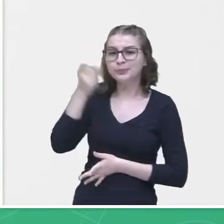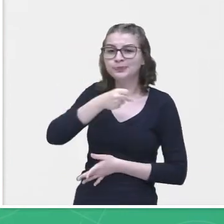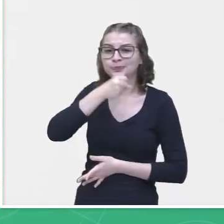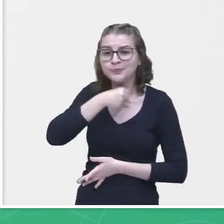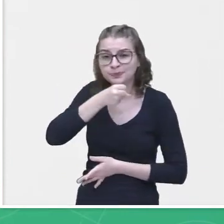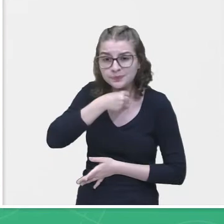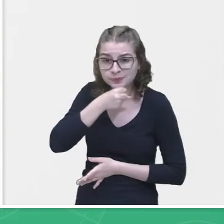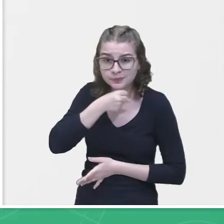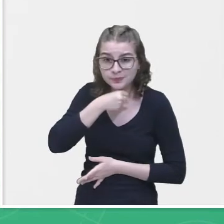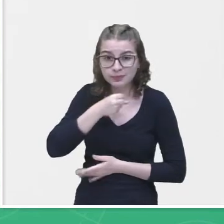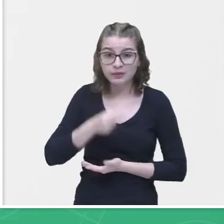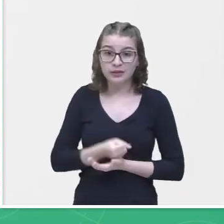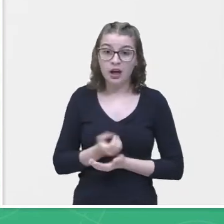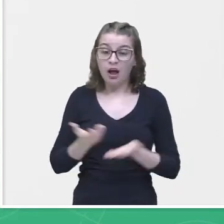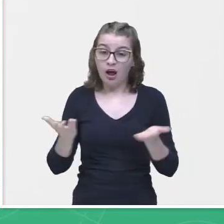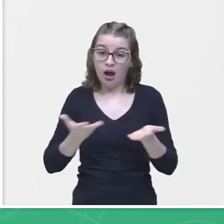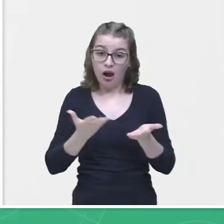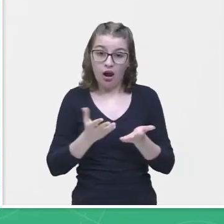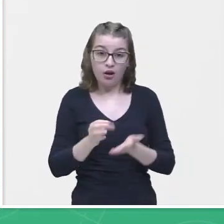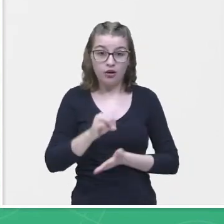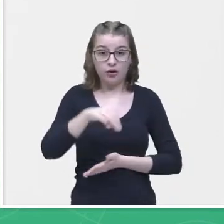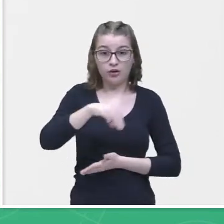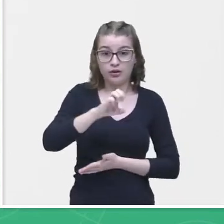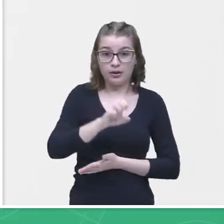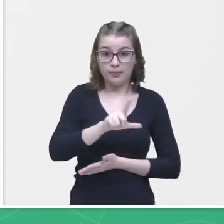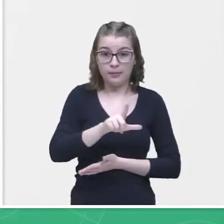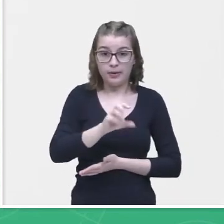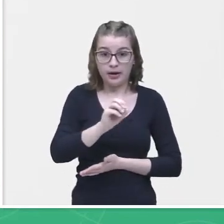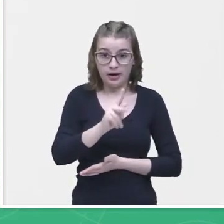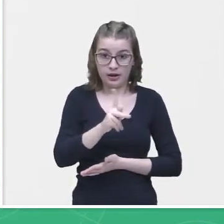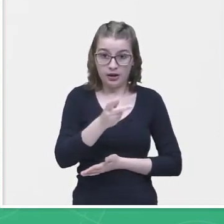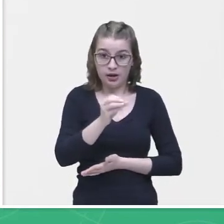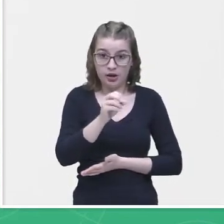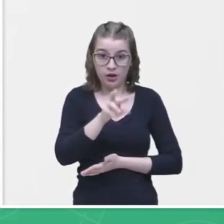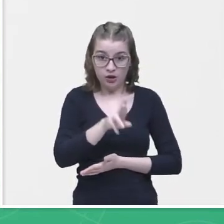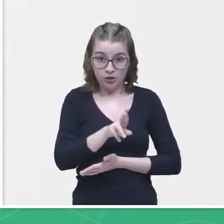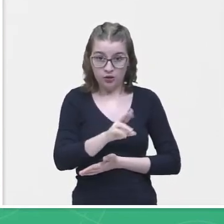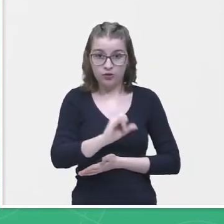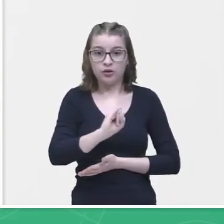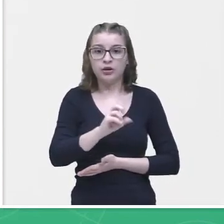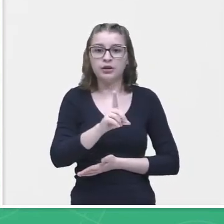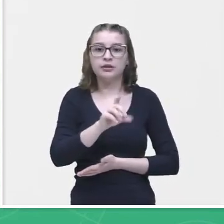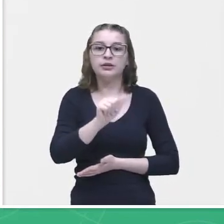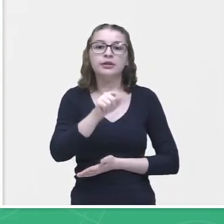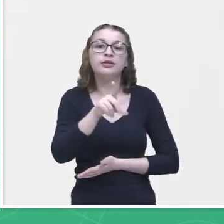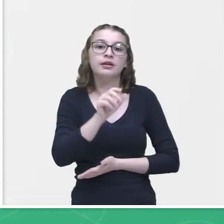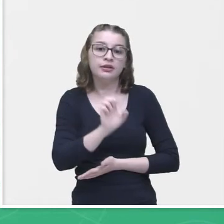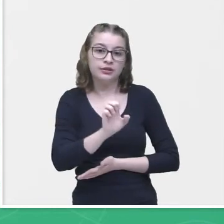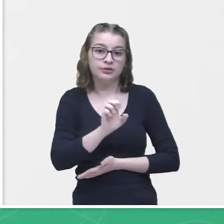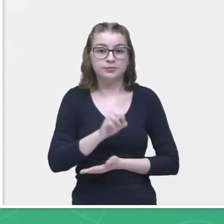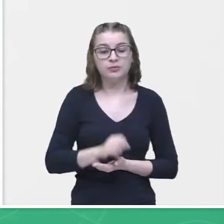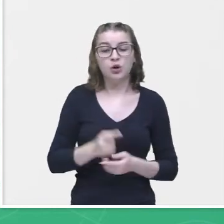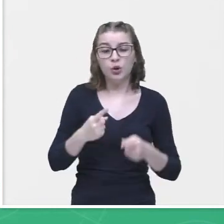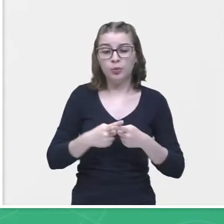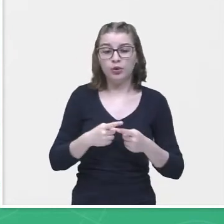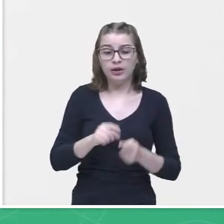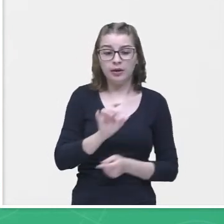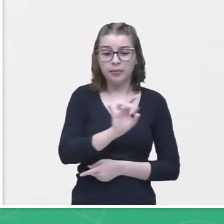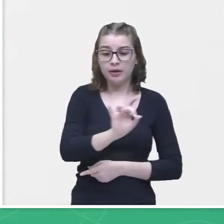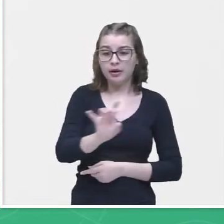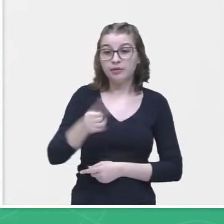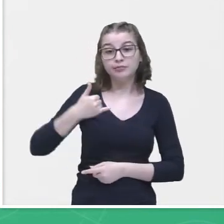né? Agora nós estamos na melhor idade. Melhor idade. Porque cada idade tem ali o